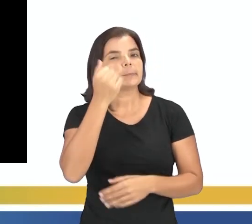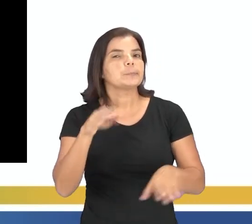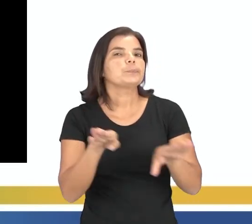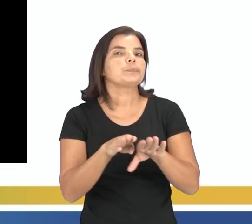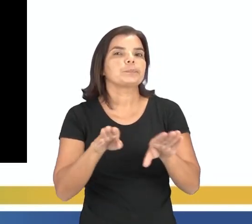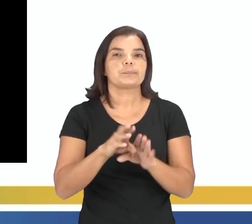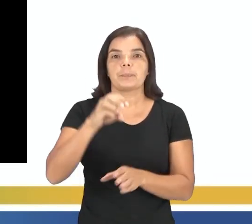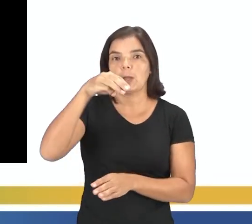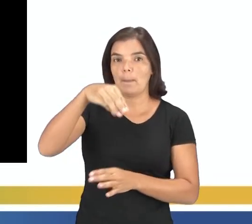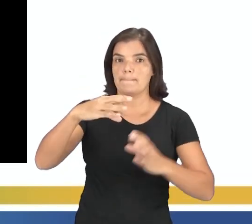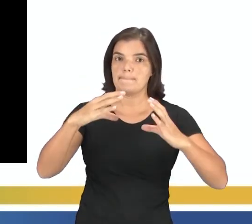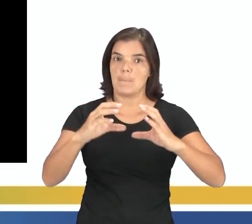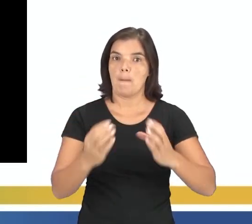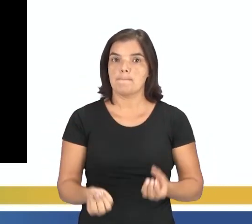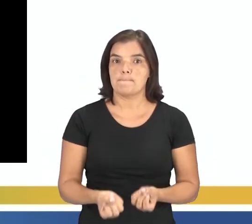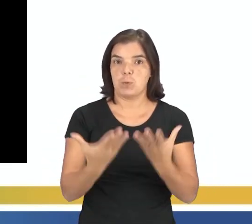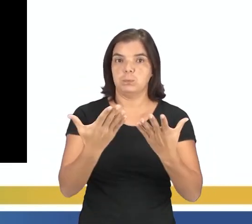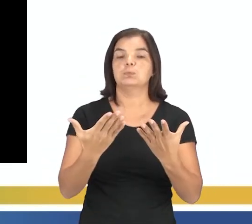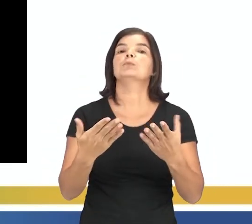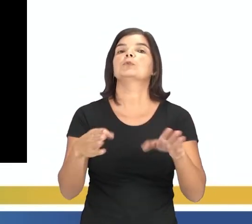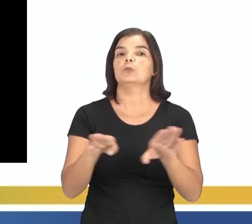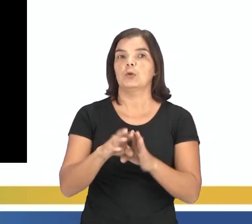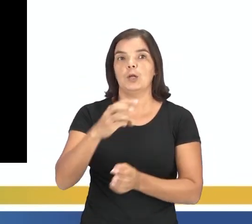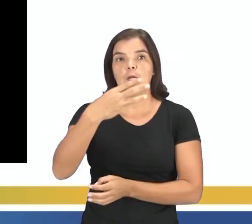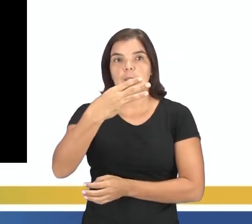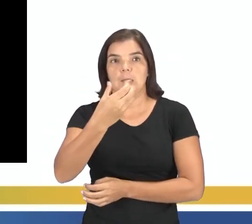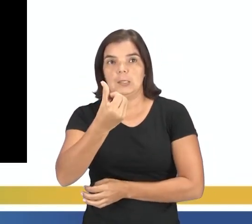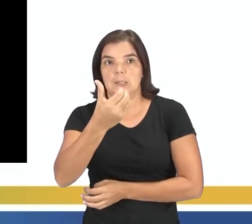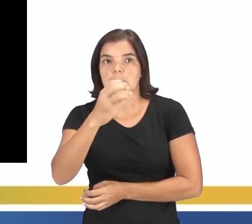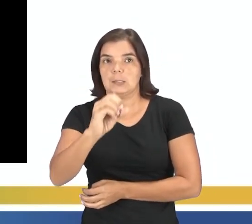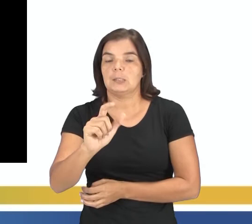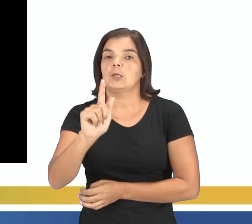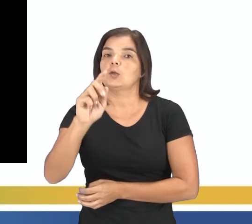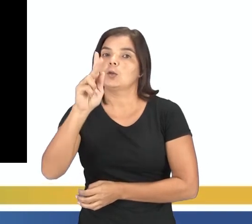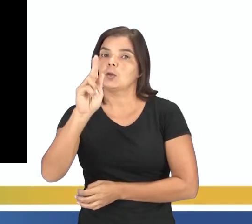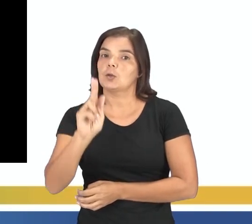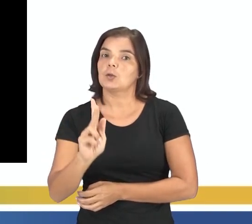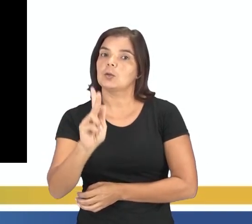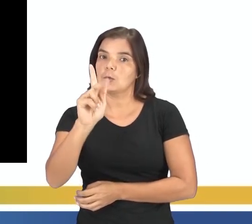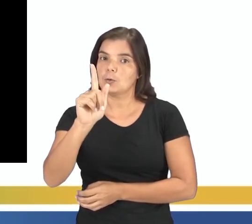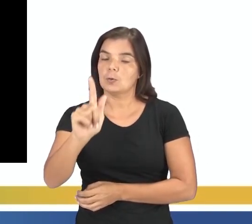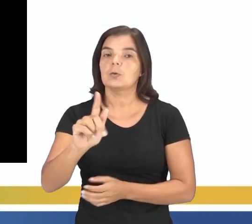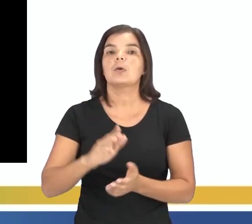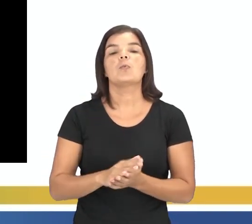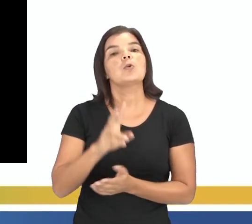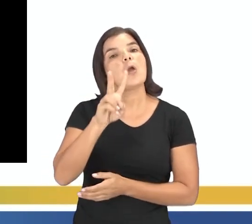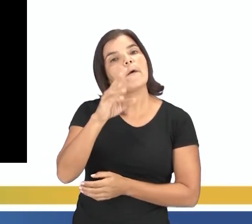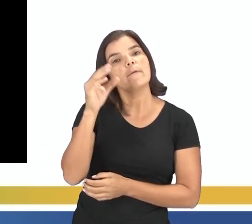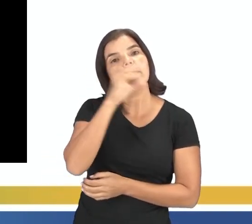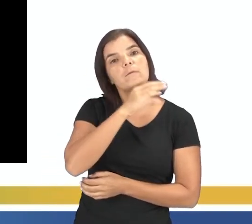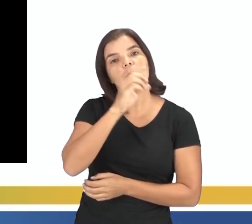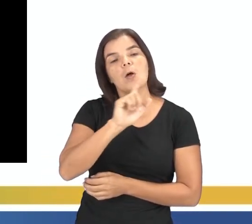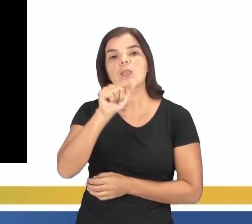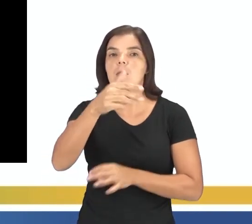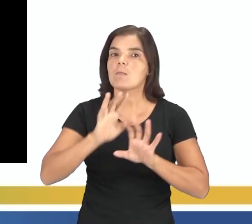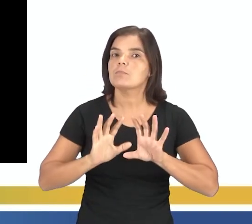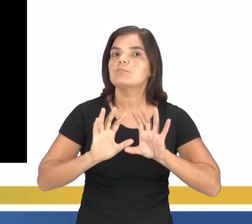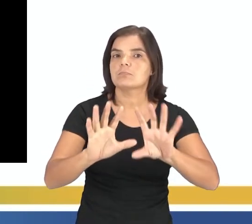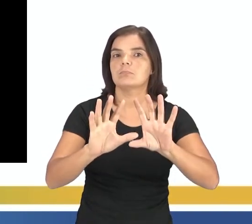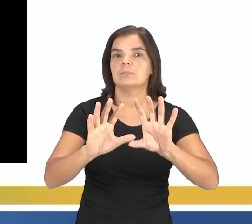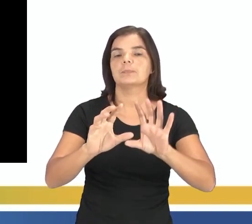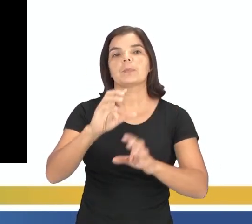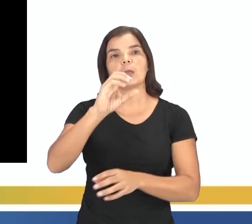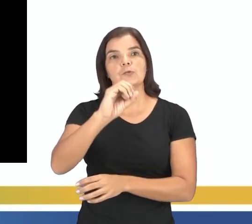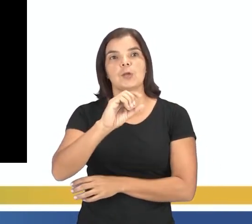a massa da bomba, que é 360 kg, e a velocidade que ela adquiriu após o empurrão, que